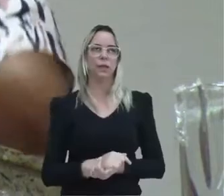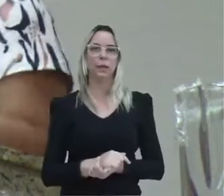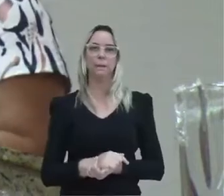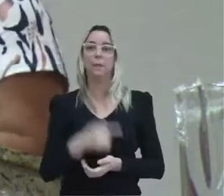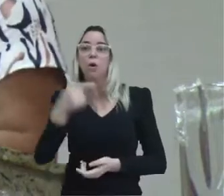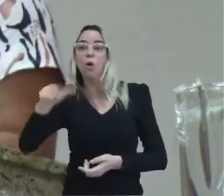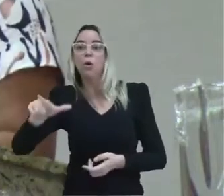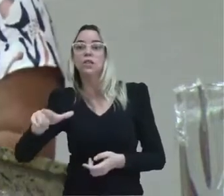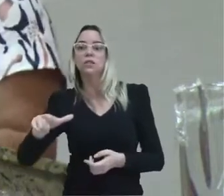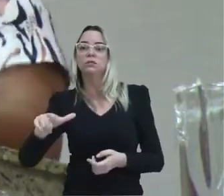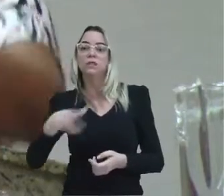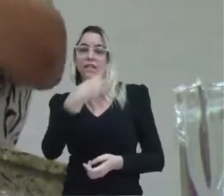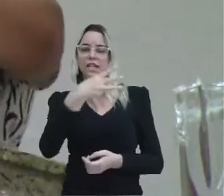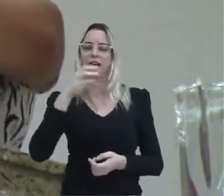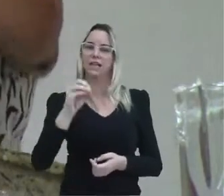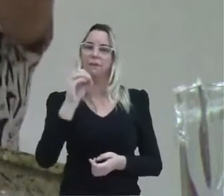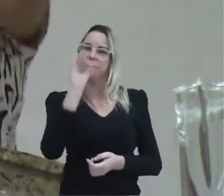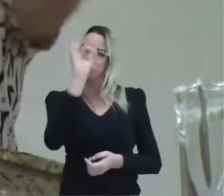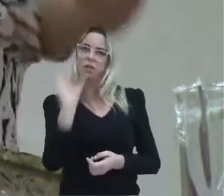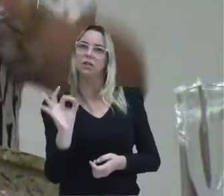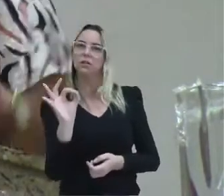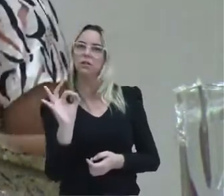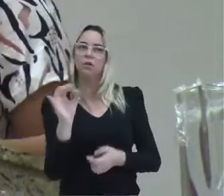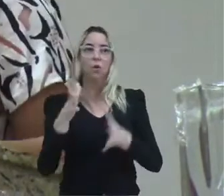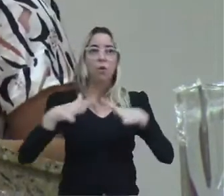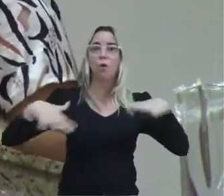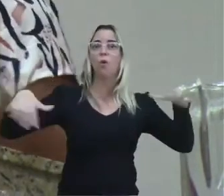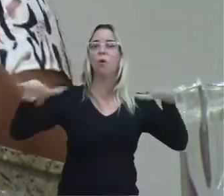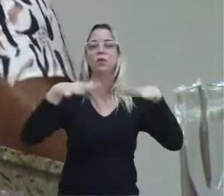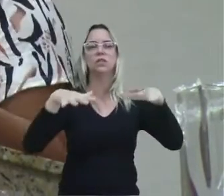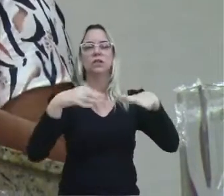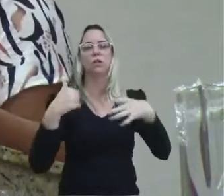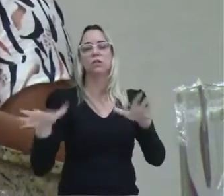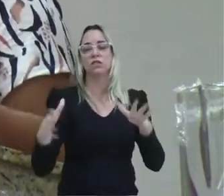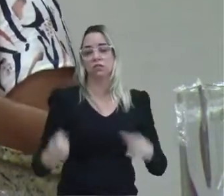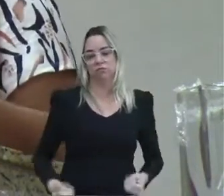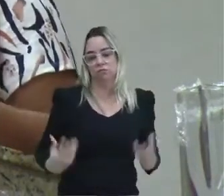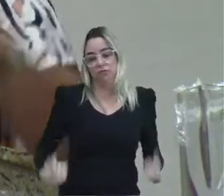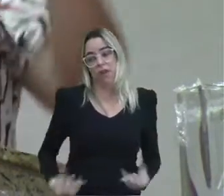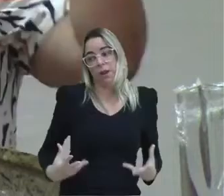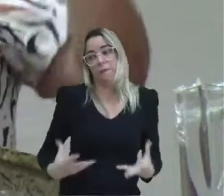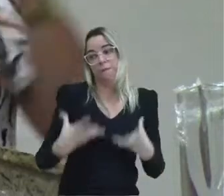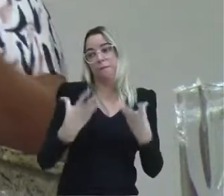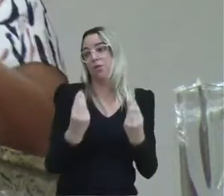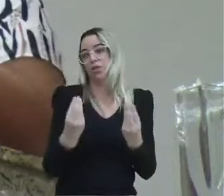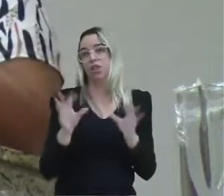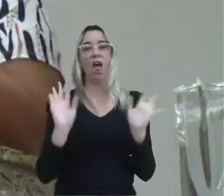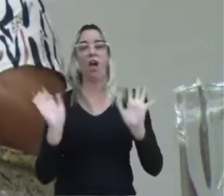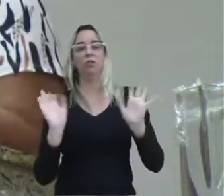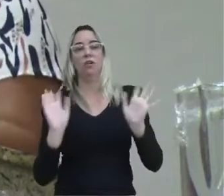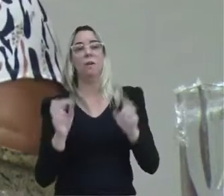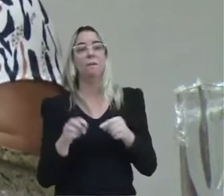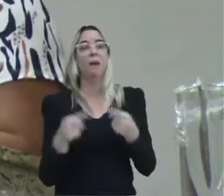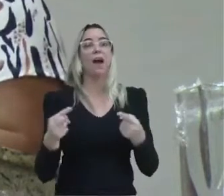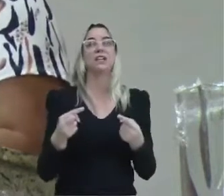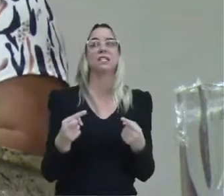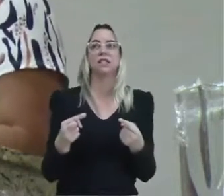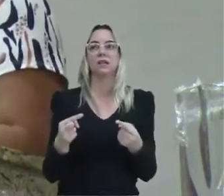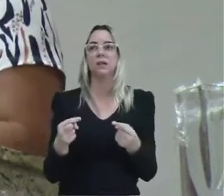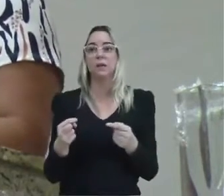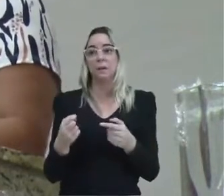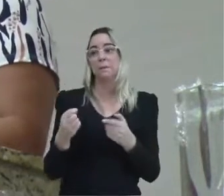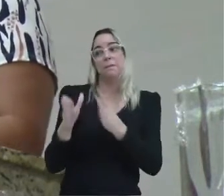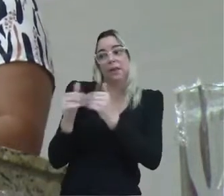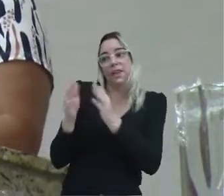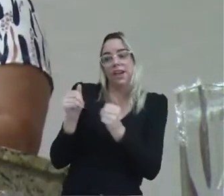Outra coisa é os 30% que para todas as outras despesas. É muito, não é? Mas vão lá para Brasília pedir a Bolsonaro que